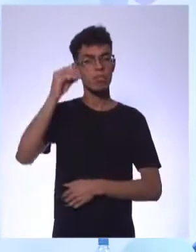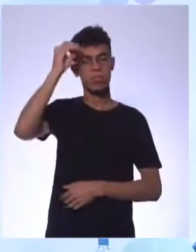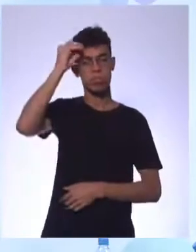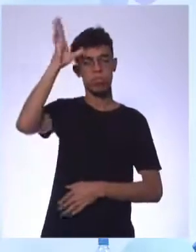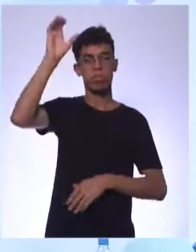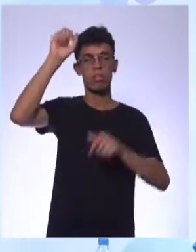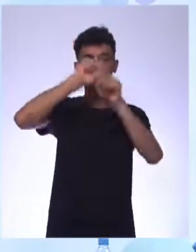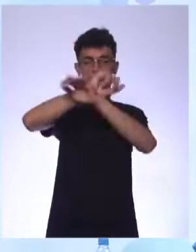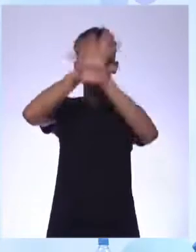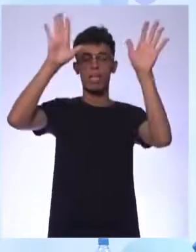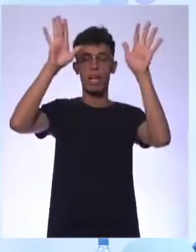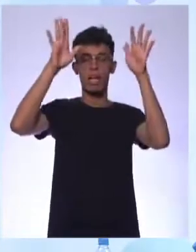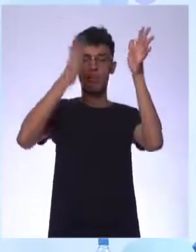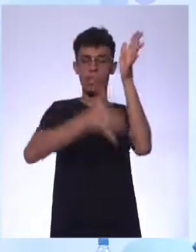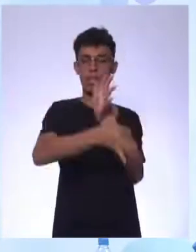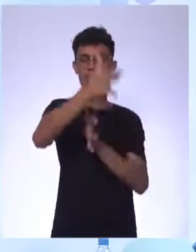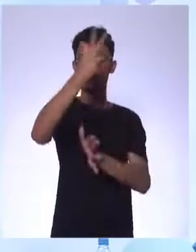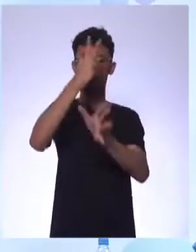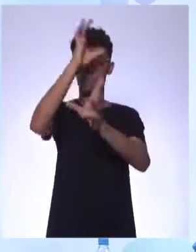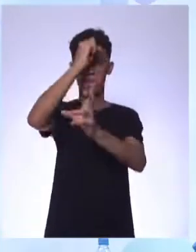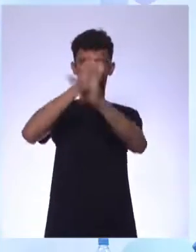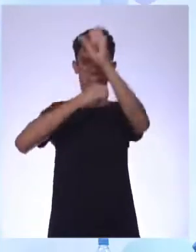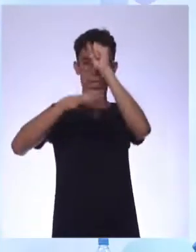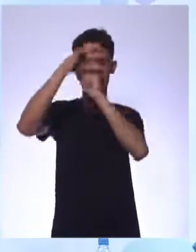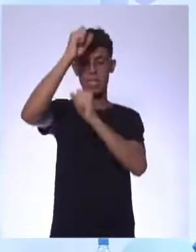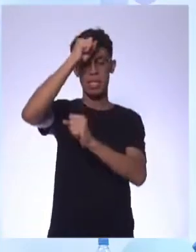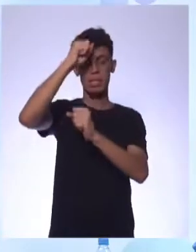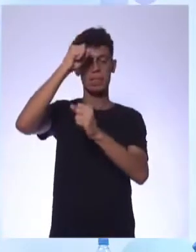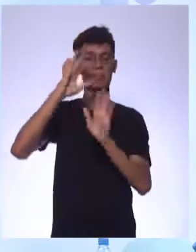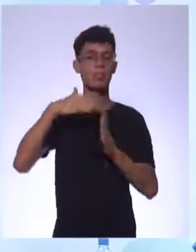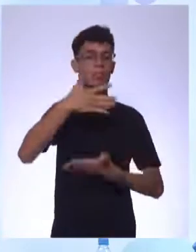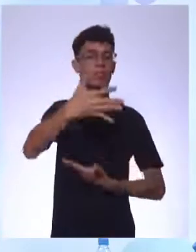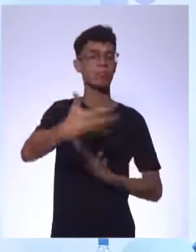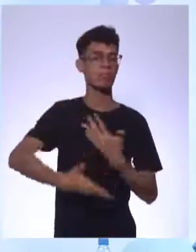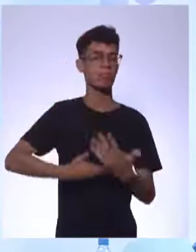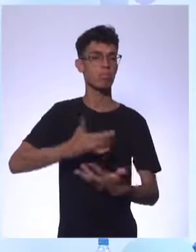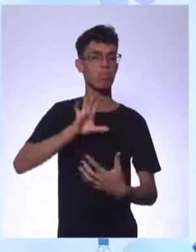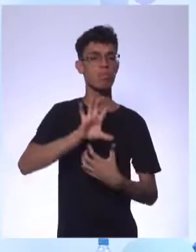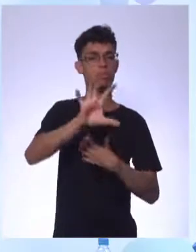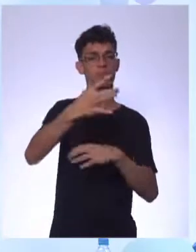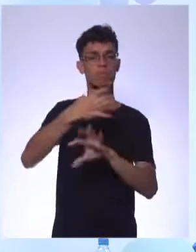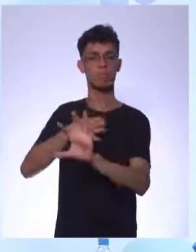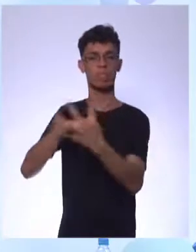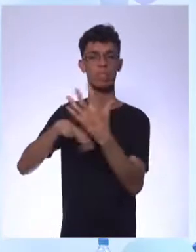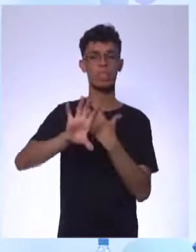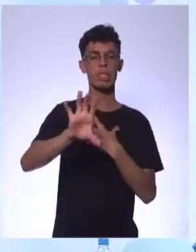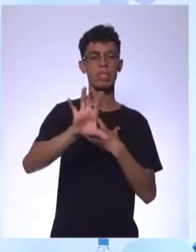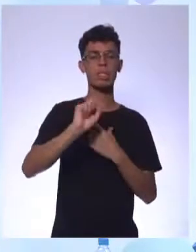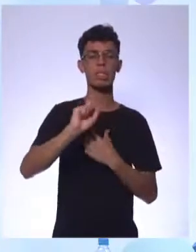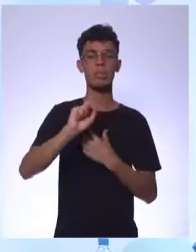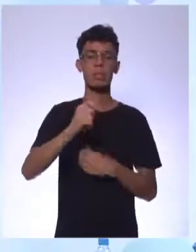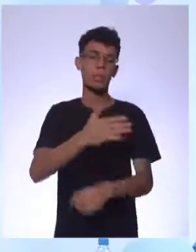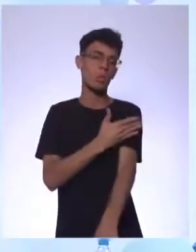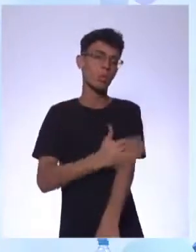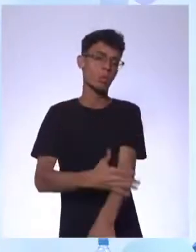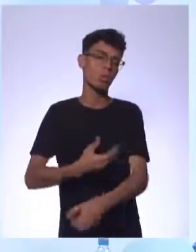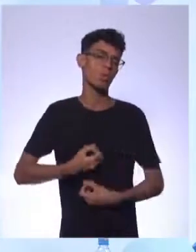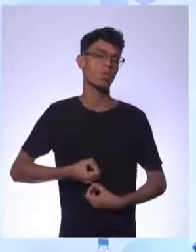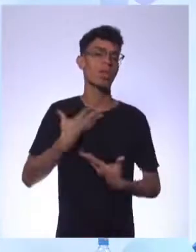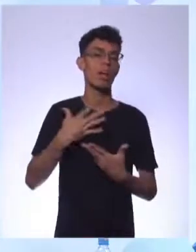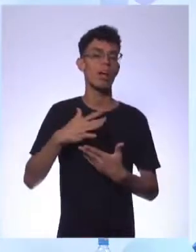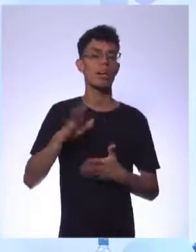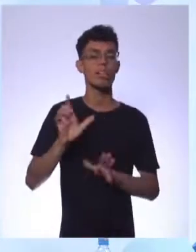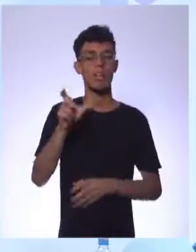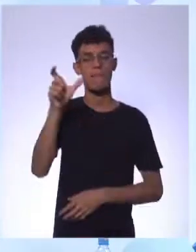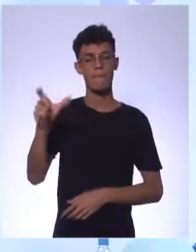este eterno e contínuo exercício de empatia. Eu costumo dizer que quando a pessoa conversa com